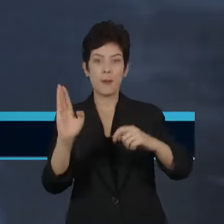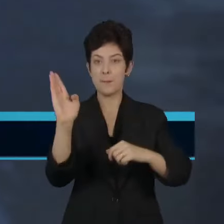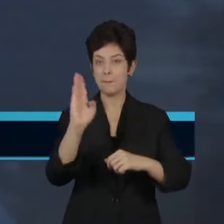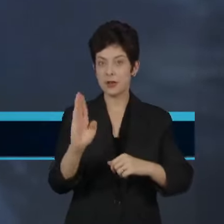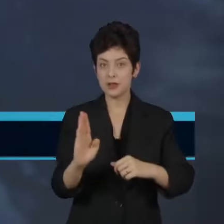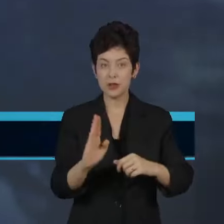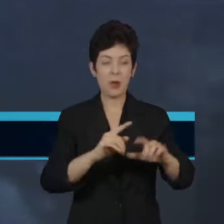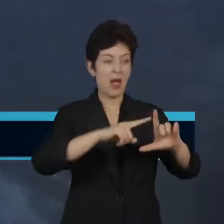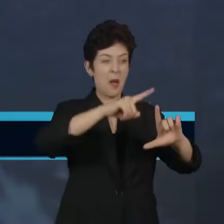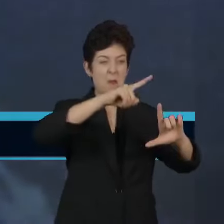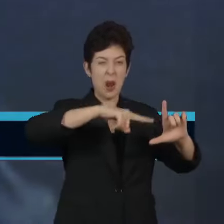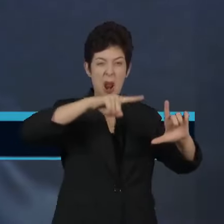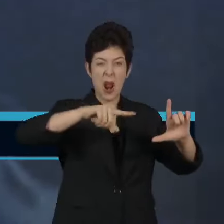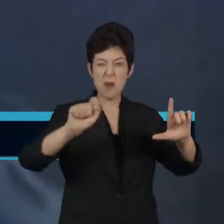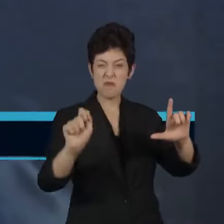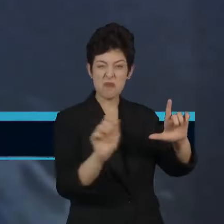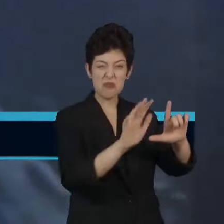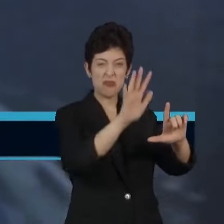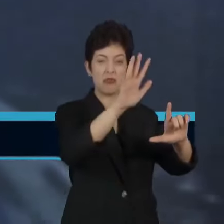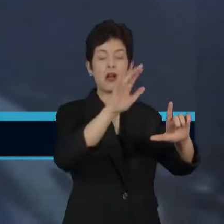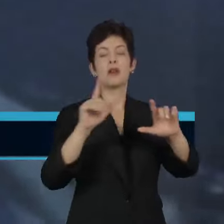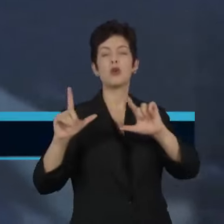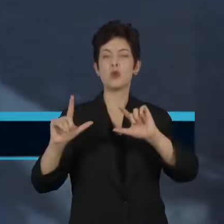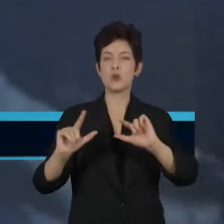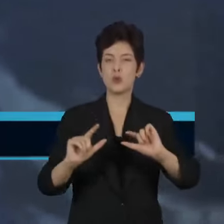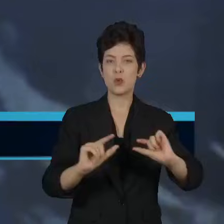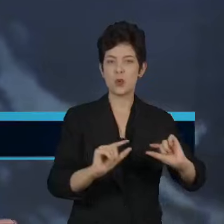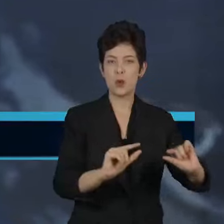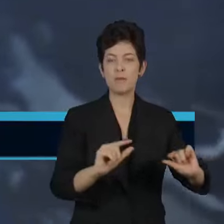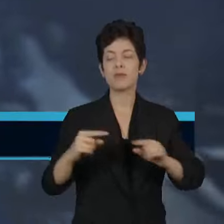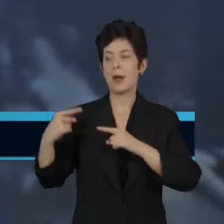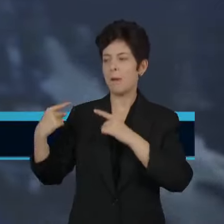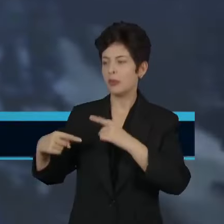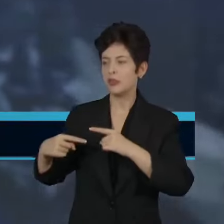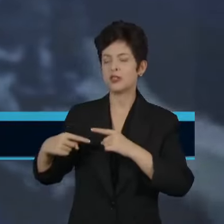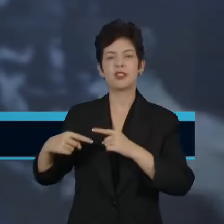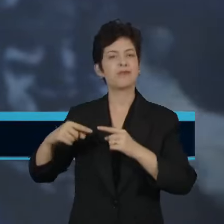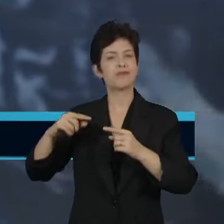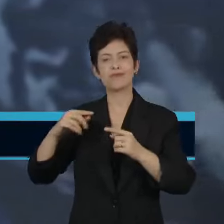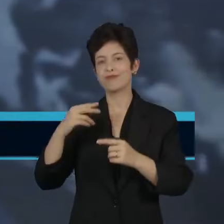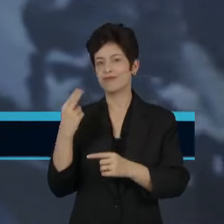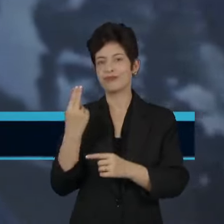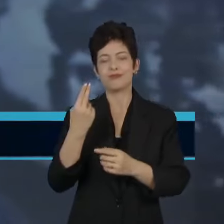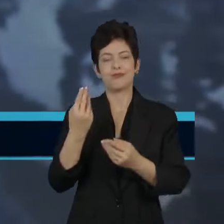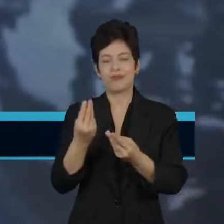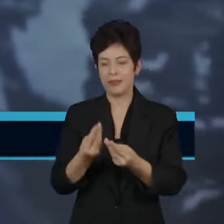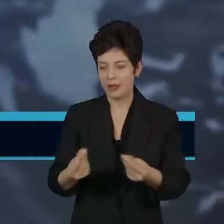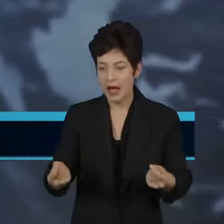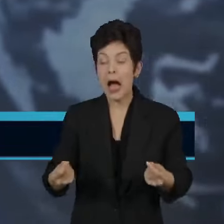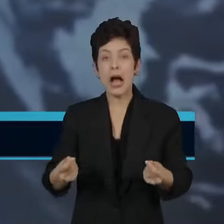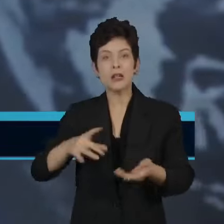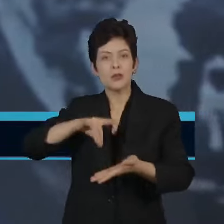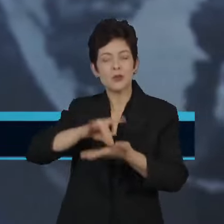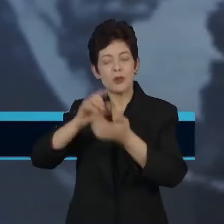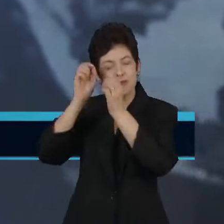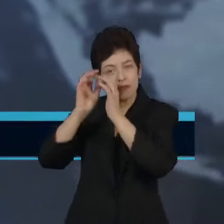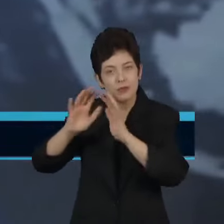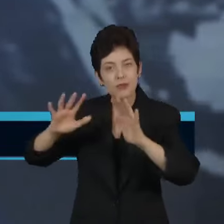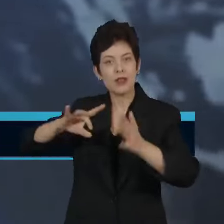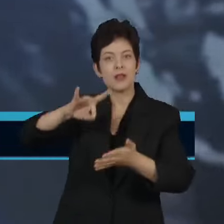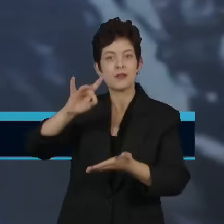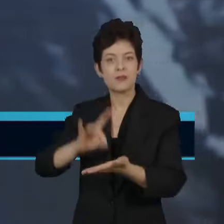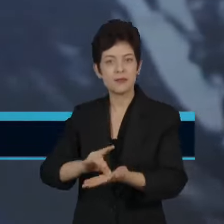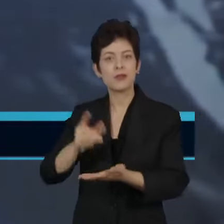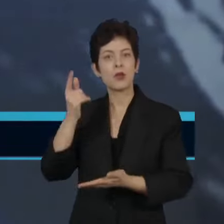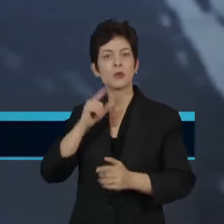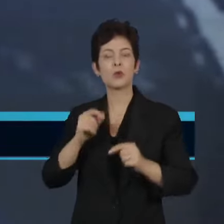hiperinflação após sucessivas políticas fracassadas o que parecia um sonho virou realidade e finalmente o país construiu a